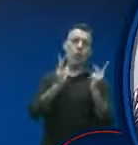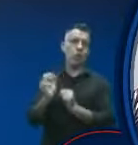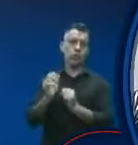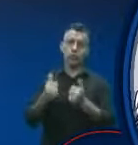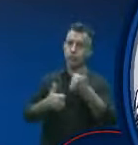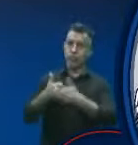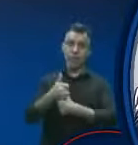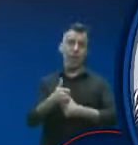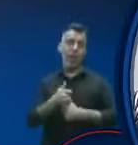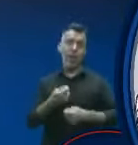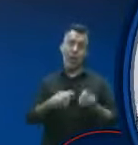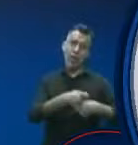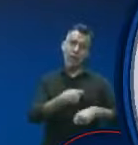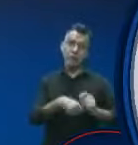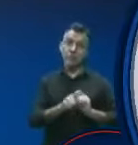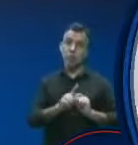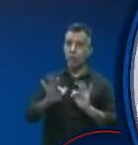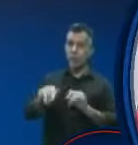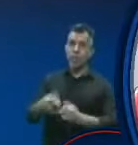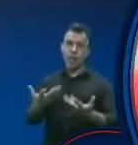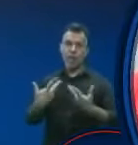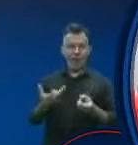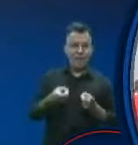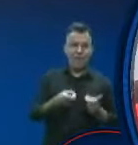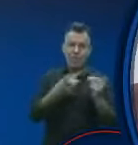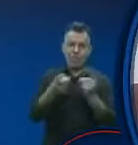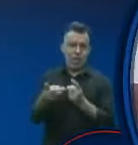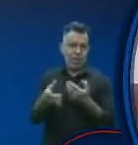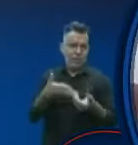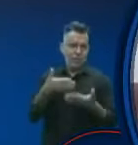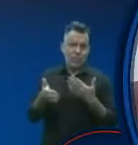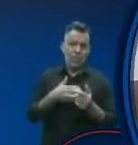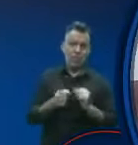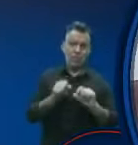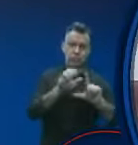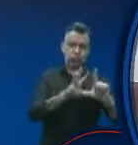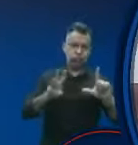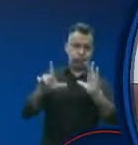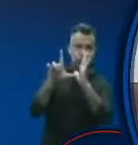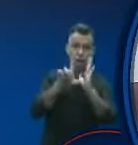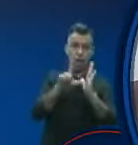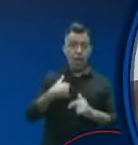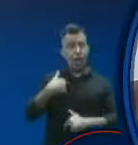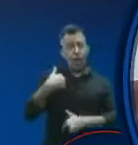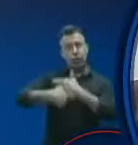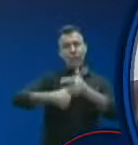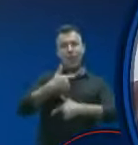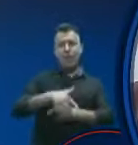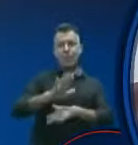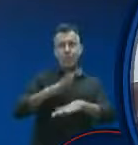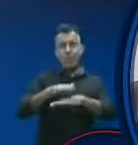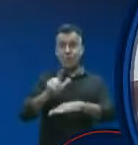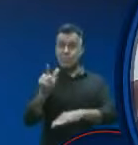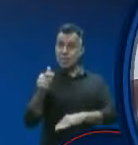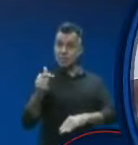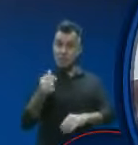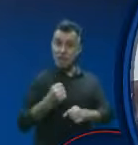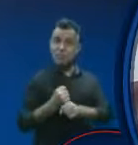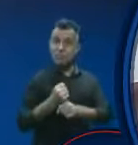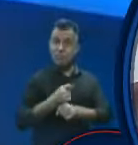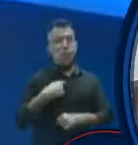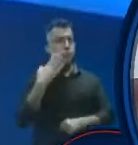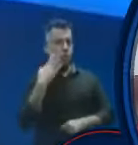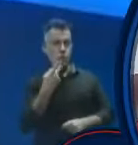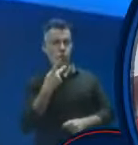é um business. No final do dia, ele quer é vender, independente do canal. Eu trabalhei por mais de 17 anos nisso e sei do que